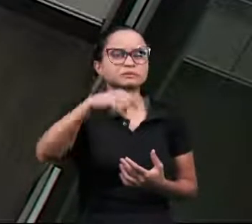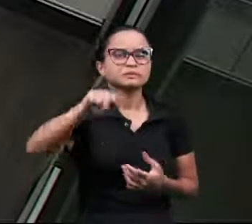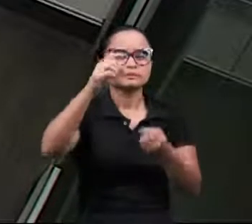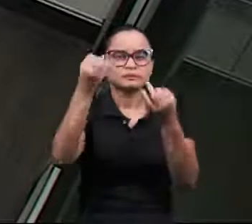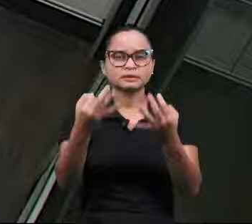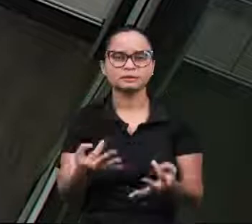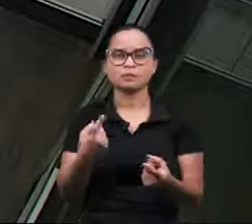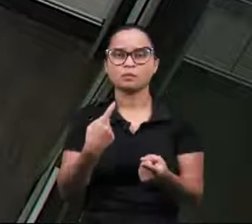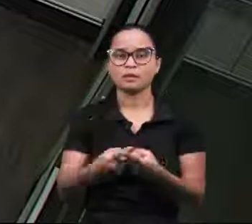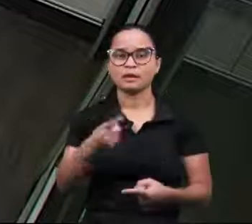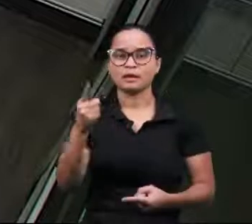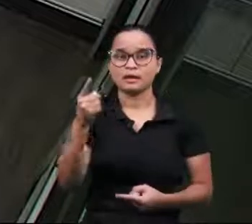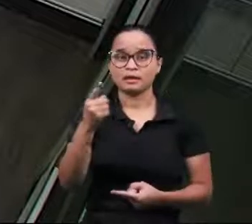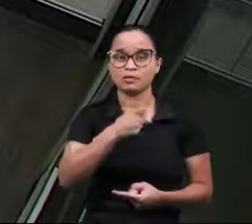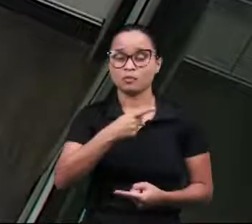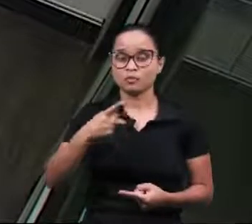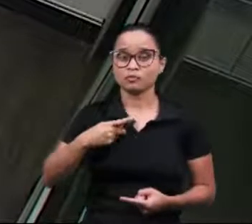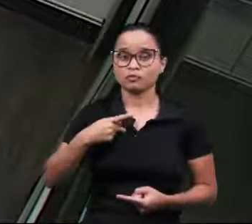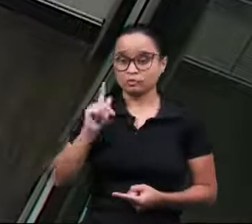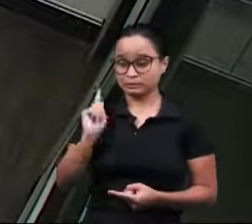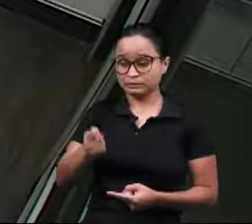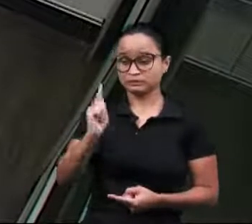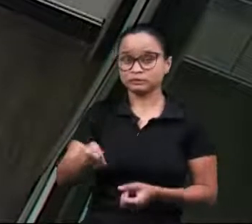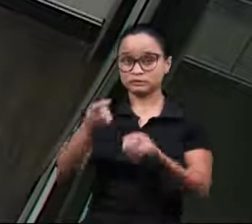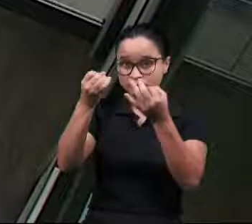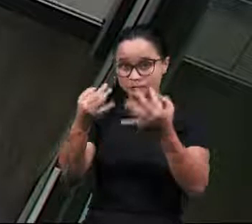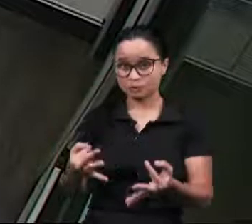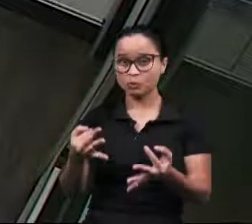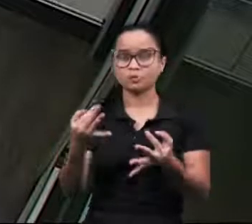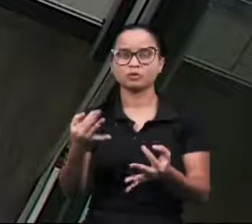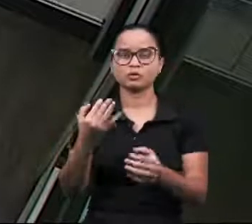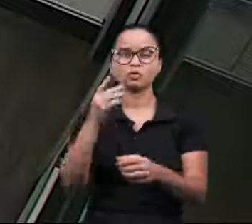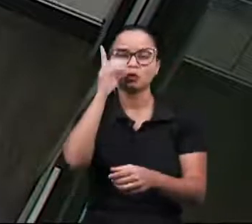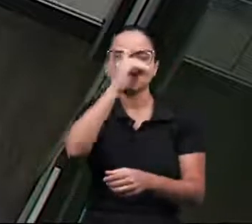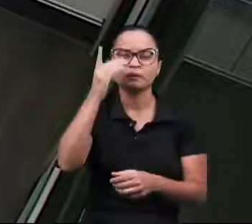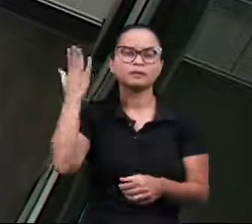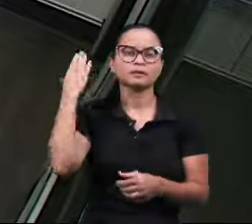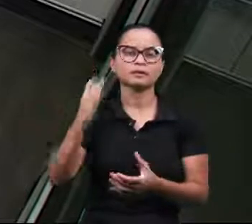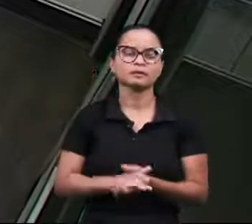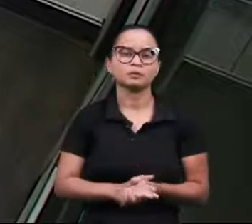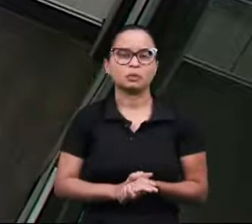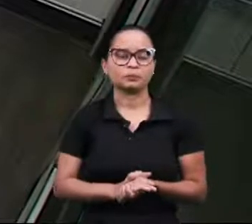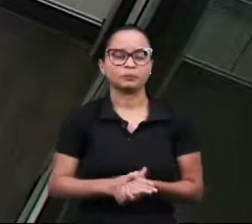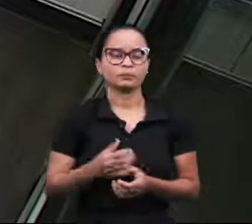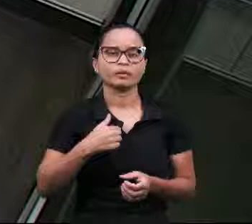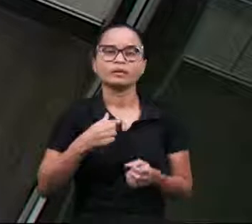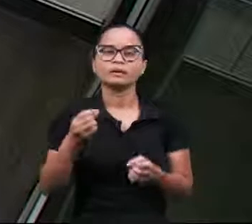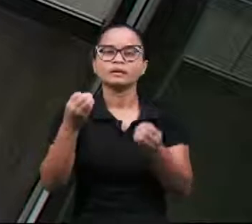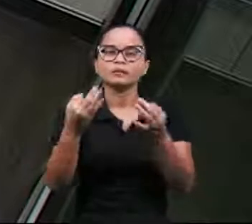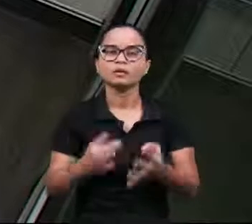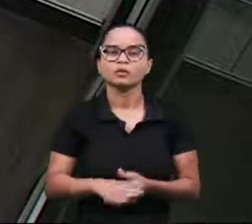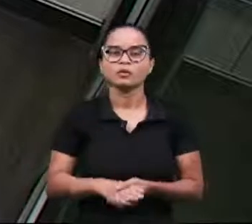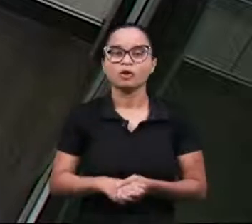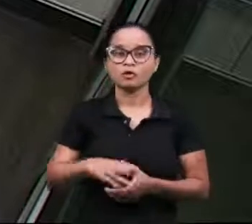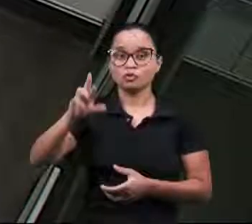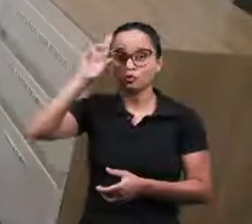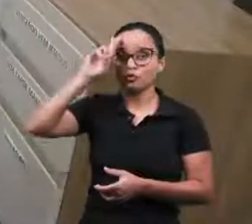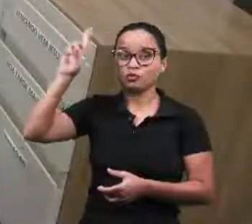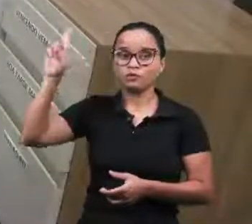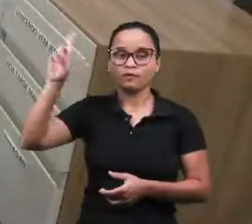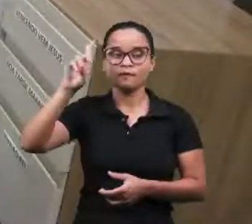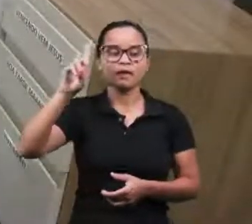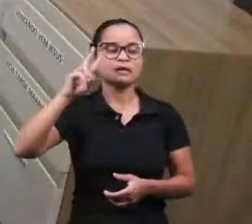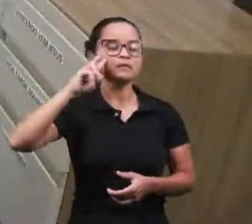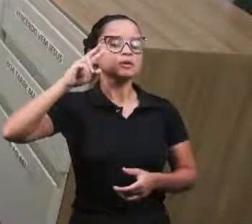Gideuti falou, né, no culto de domingo passado, sobre aquela passagem quando o Senhor, ele vem e de cima ele olha para Jerusalém